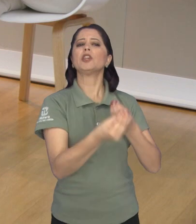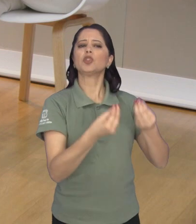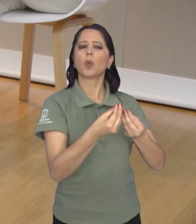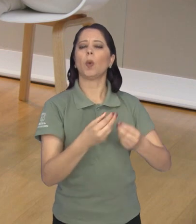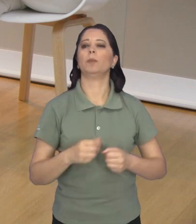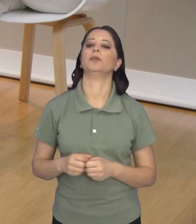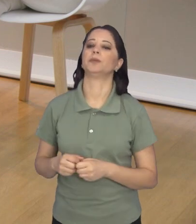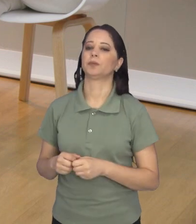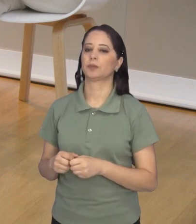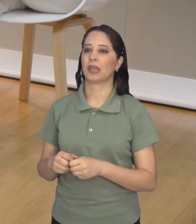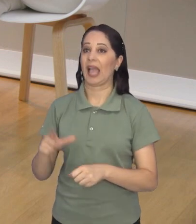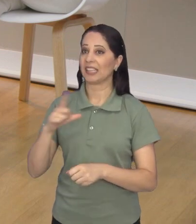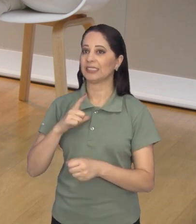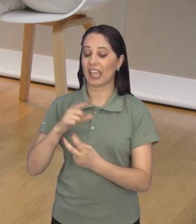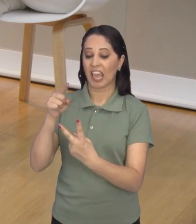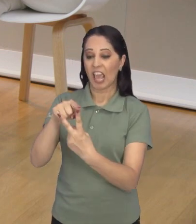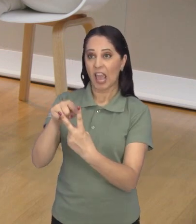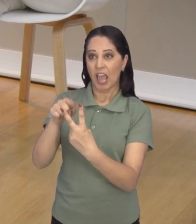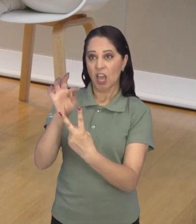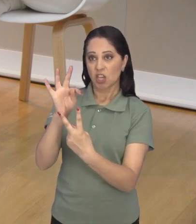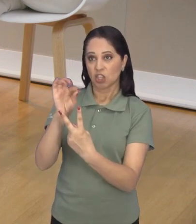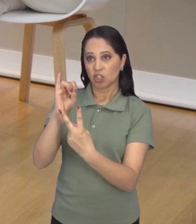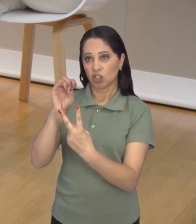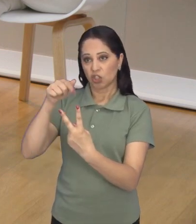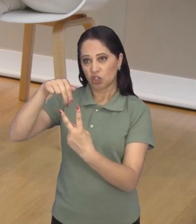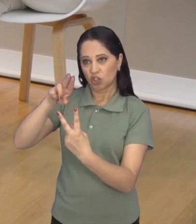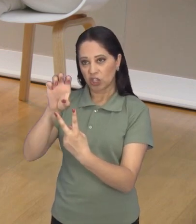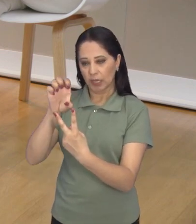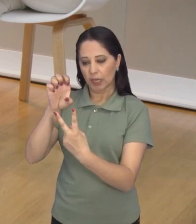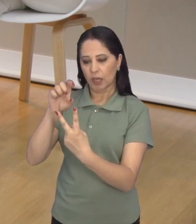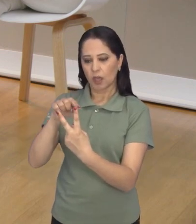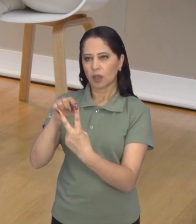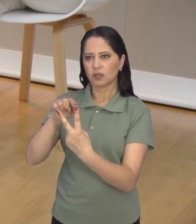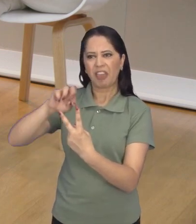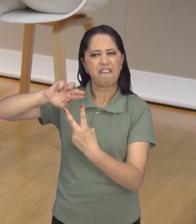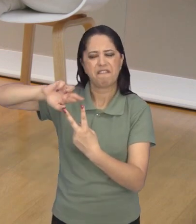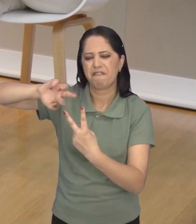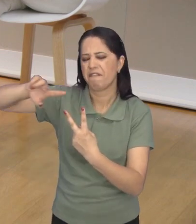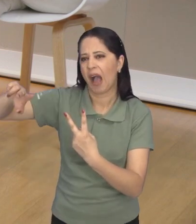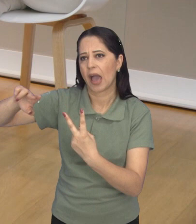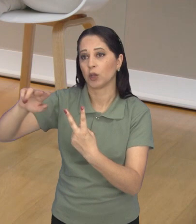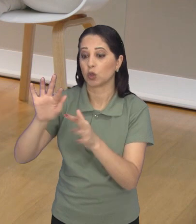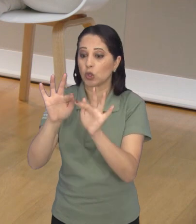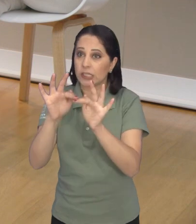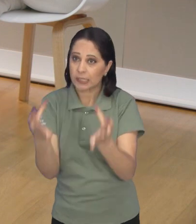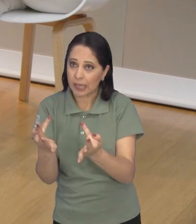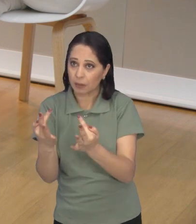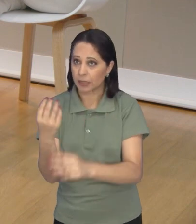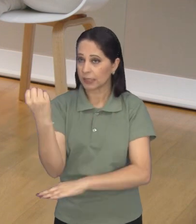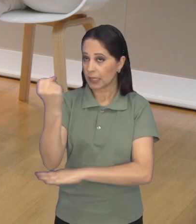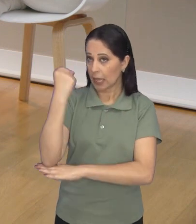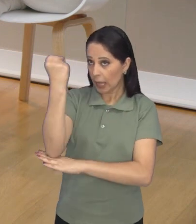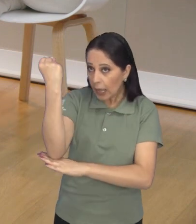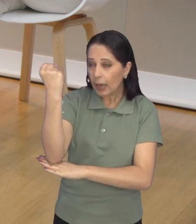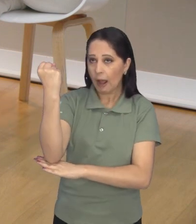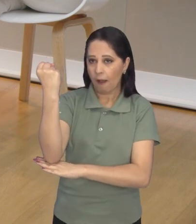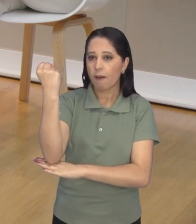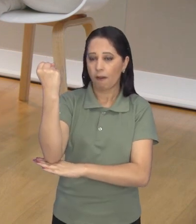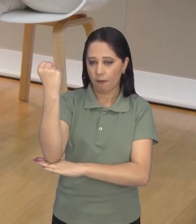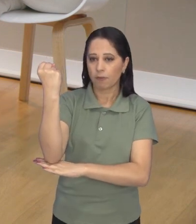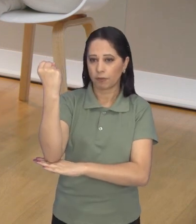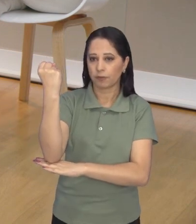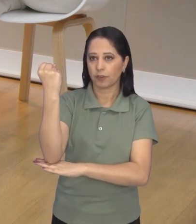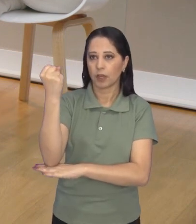Então, nós temos, assim, vários tipos de tiques. Tá. Então, eu tenho o tique simples e o complexo. Tanto para